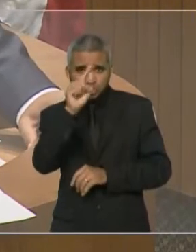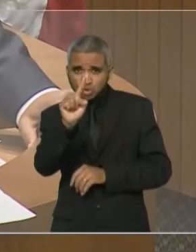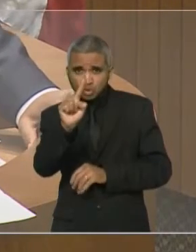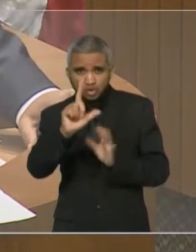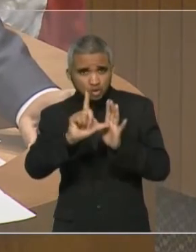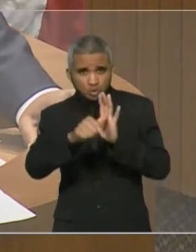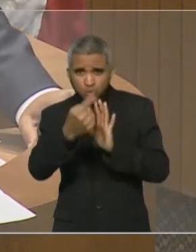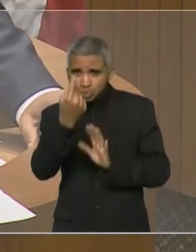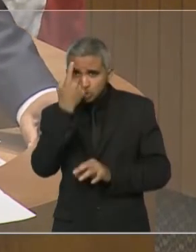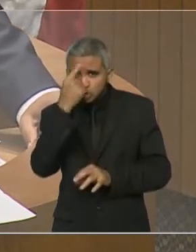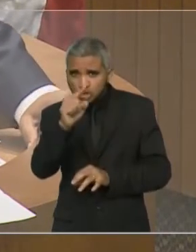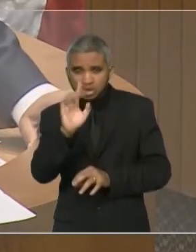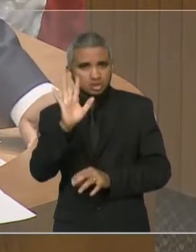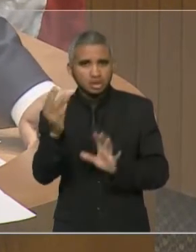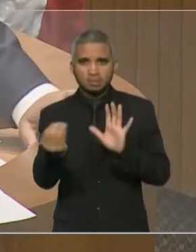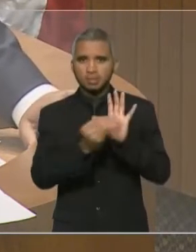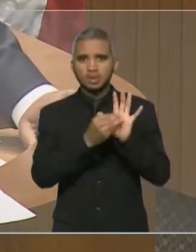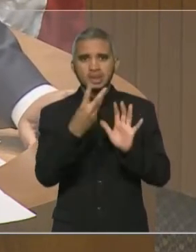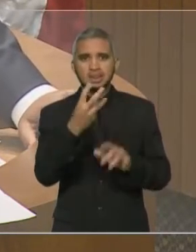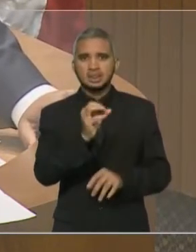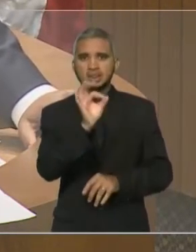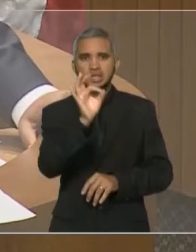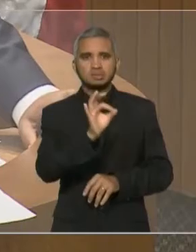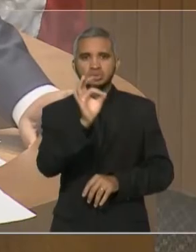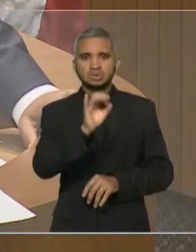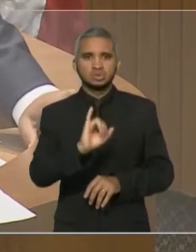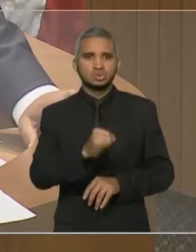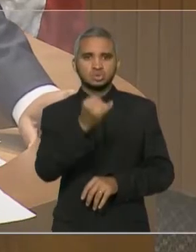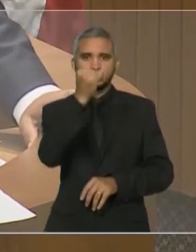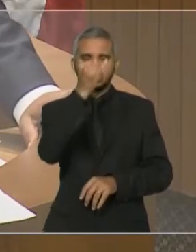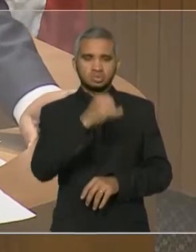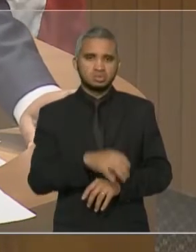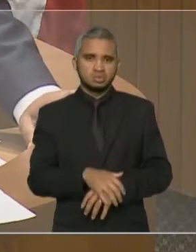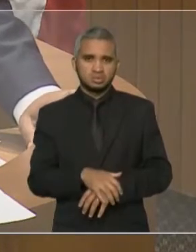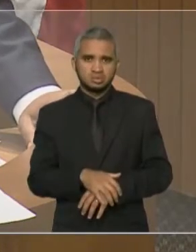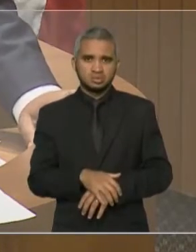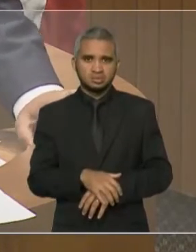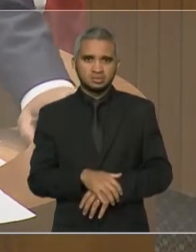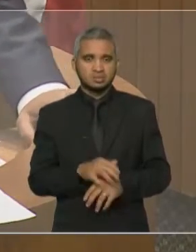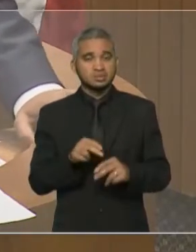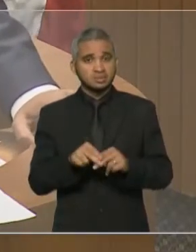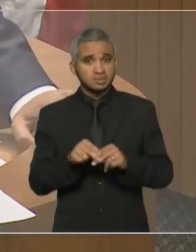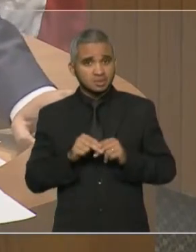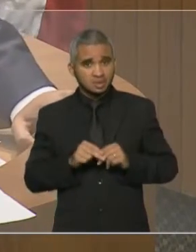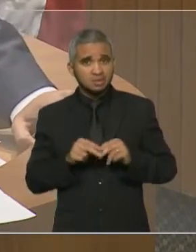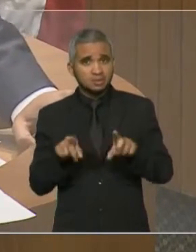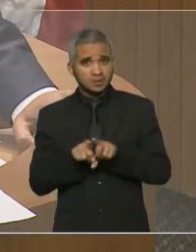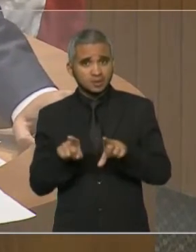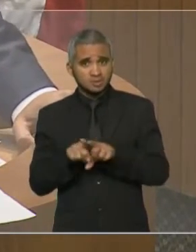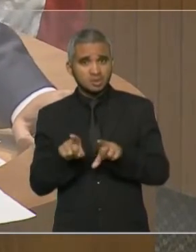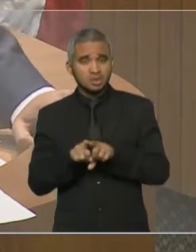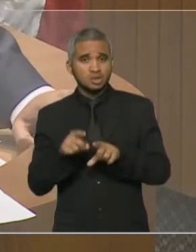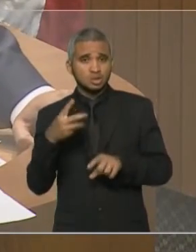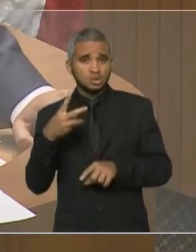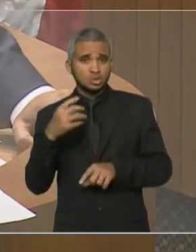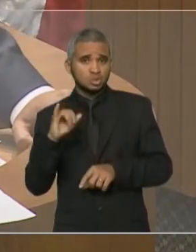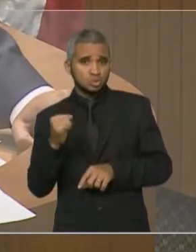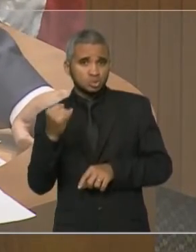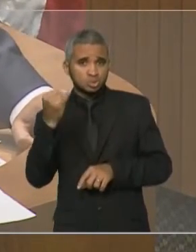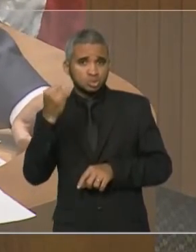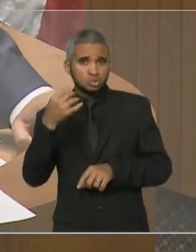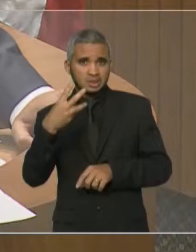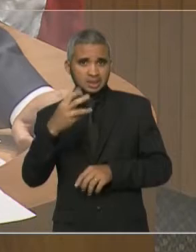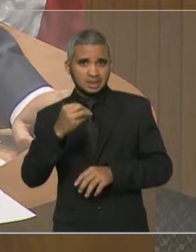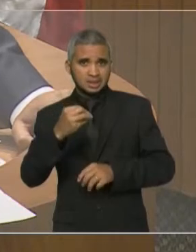eu expliquei, eram de 2% depois de um mês, e a partir daí crescia 1%, está fixado a